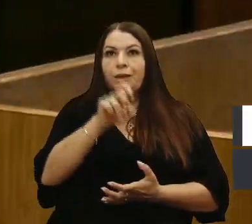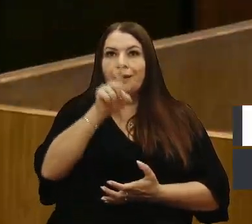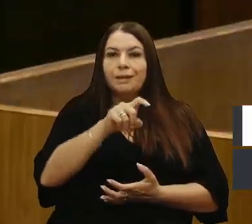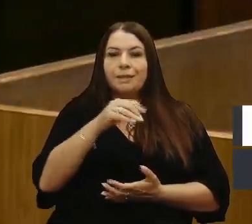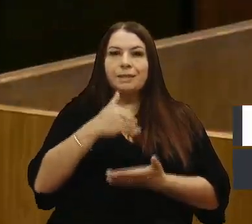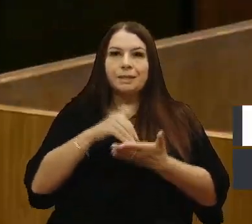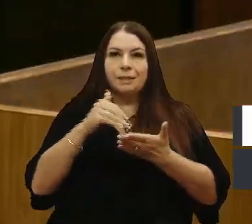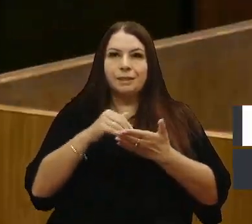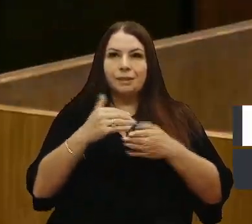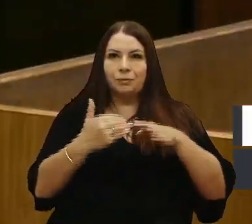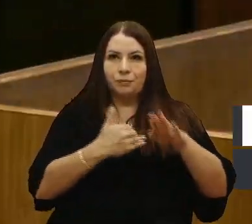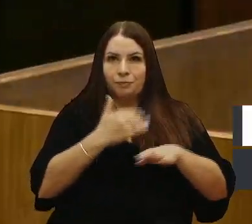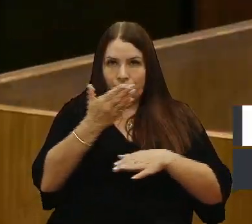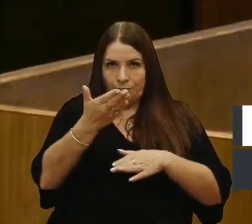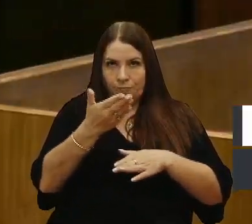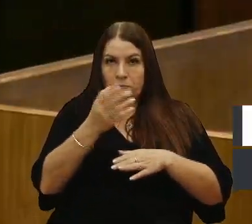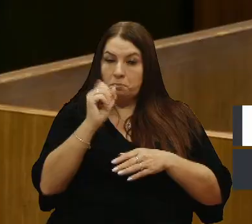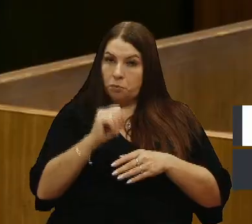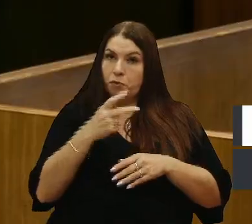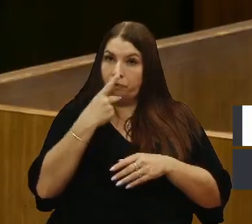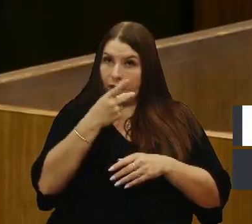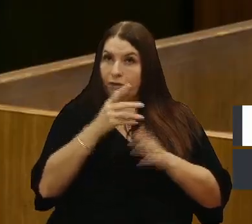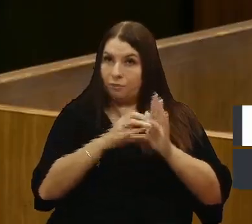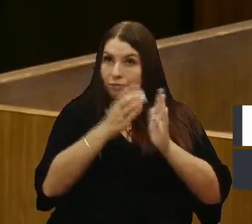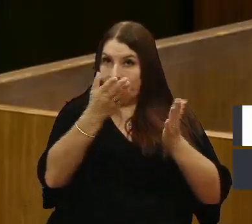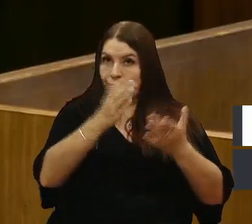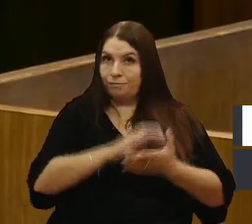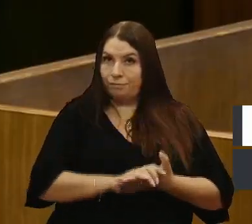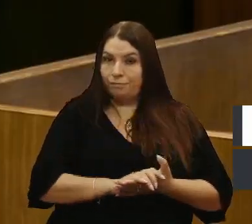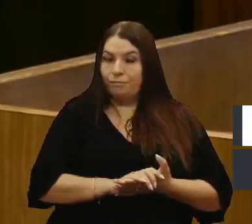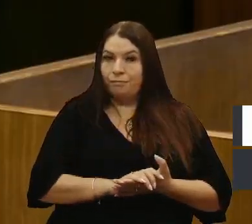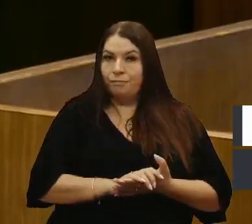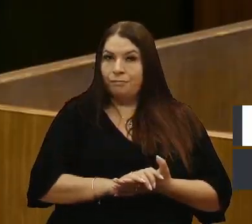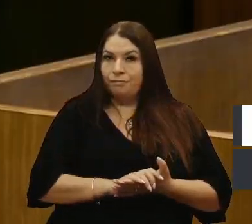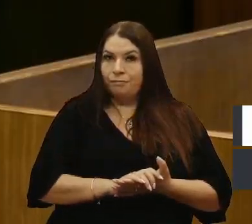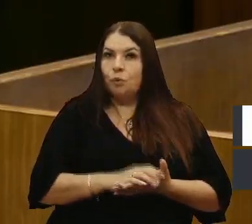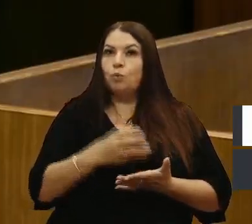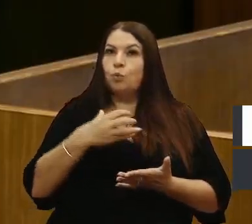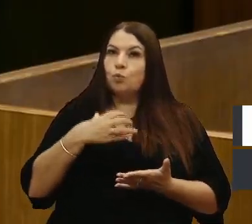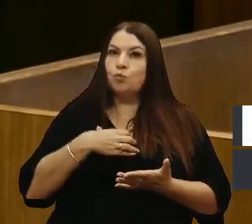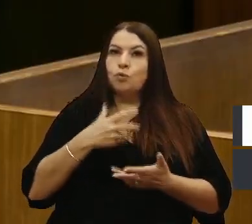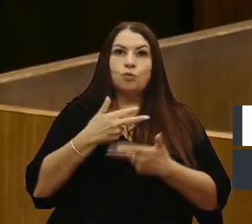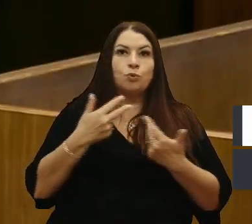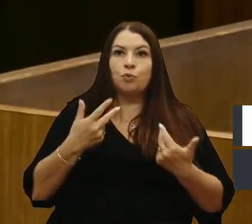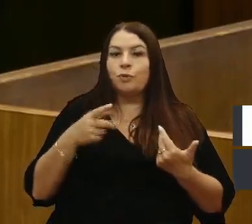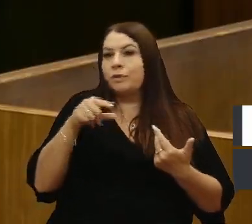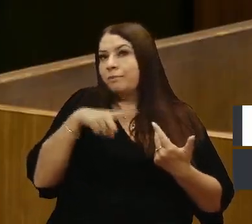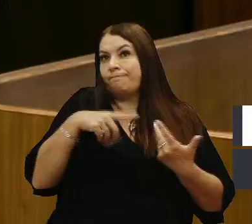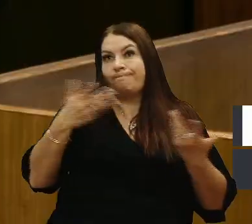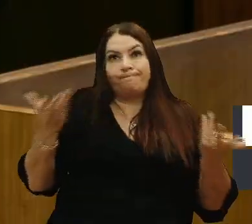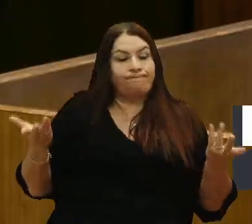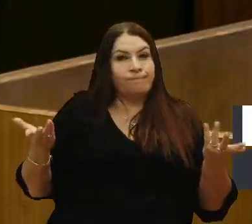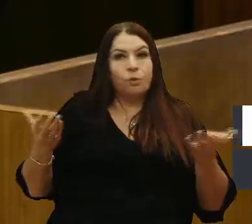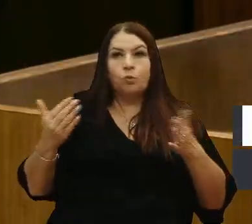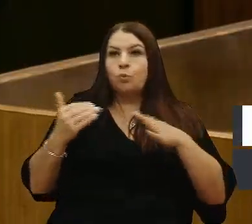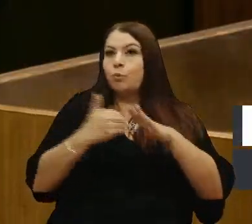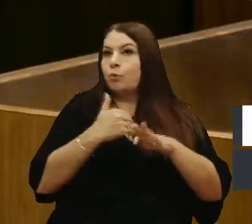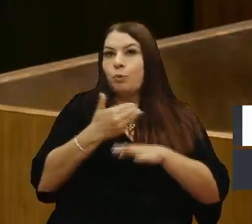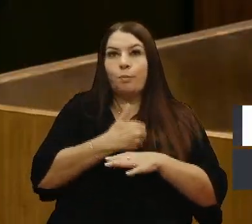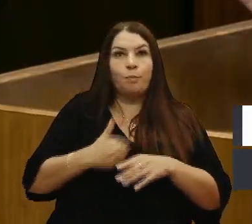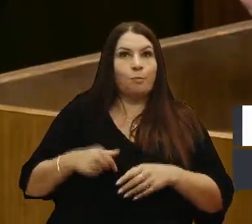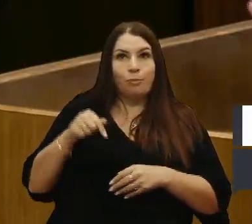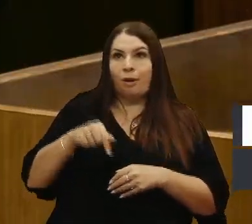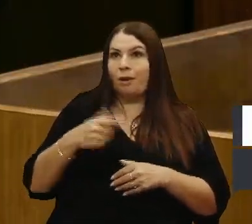ex-secretário de transporte, que pode trazer os dados. Da forma como as coisas estão, o transporte público